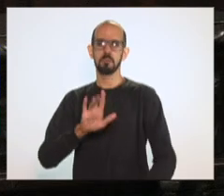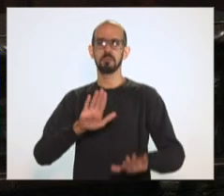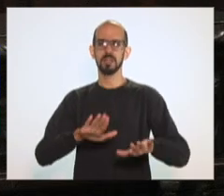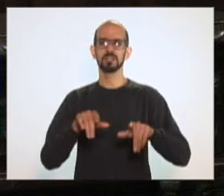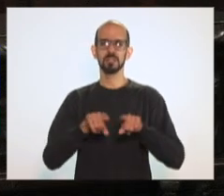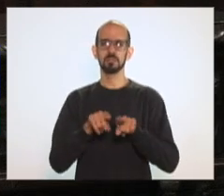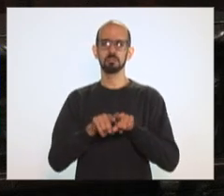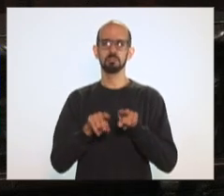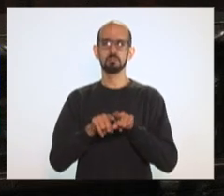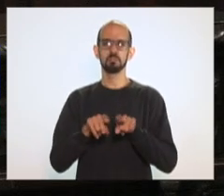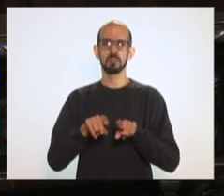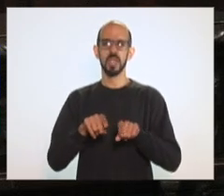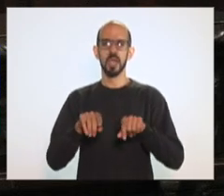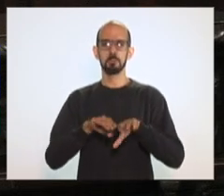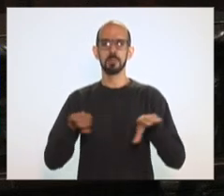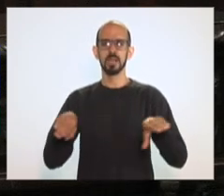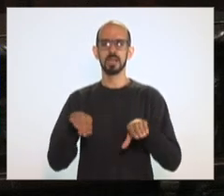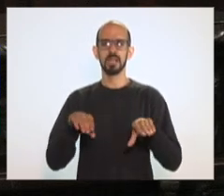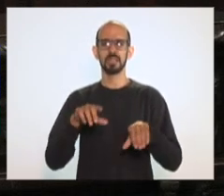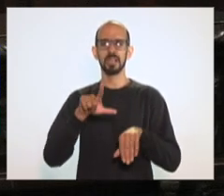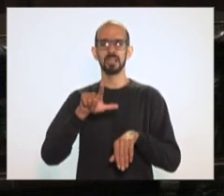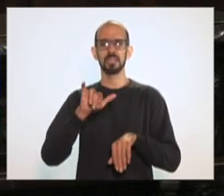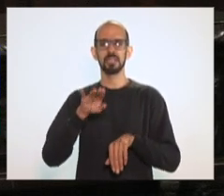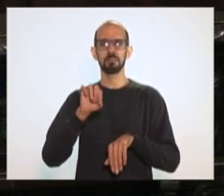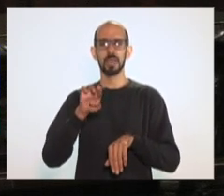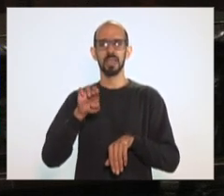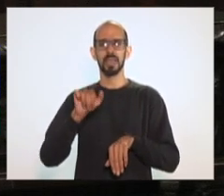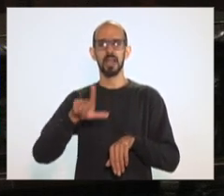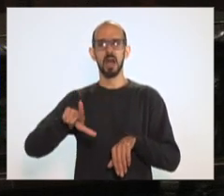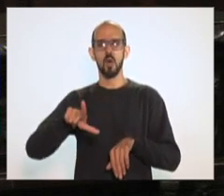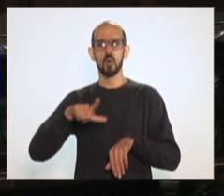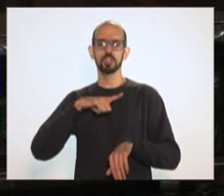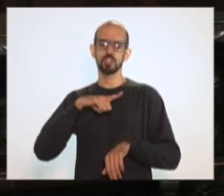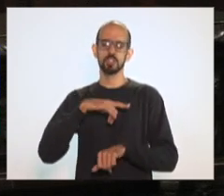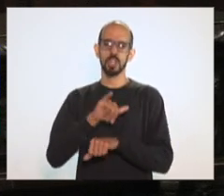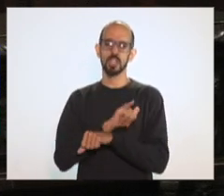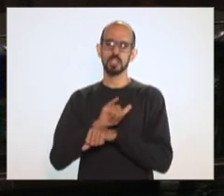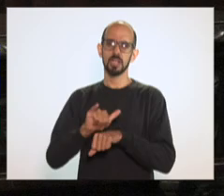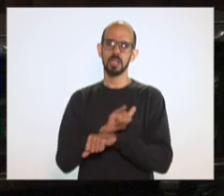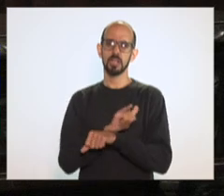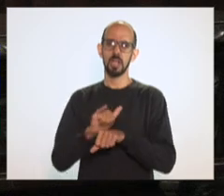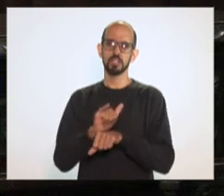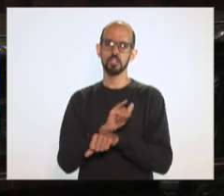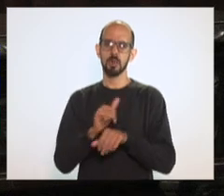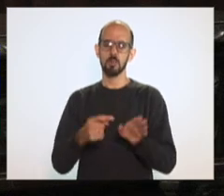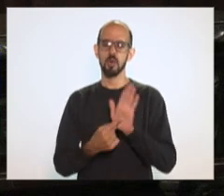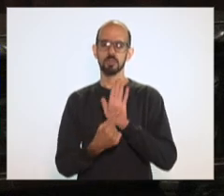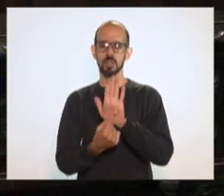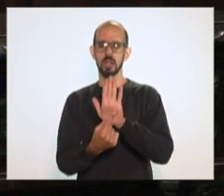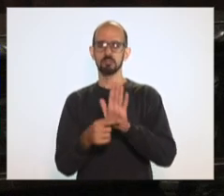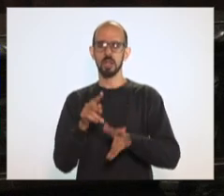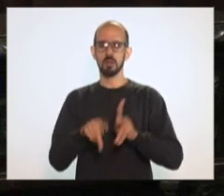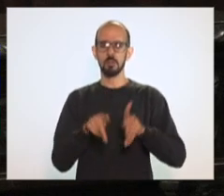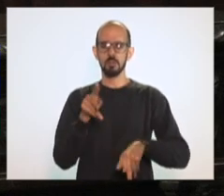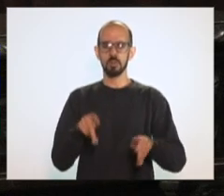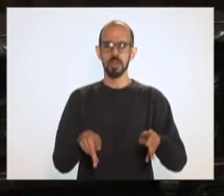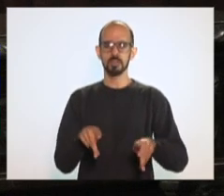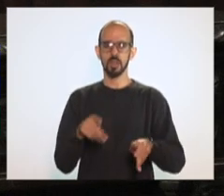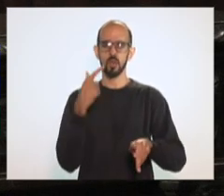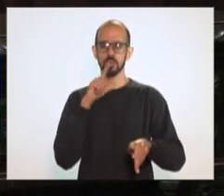federal, temos propostos e estratégias para que a nossa população pudesse